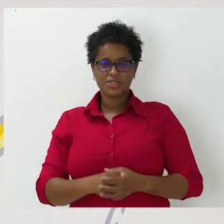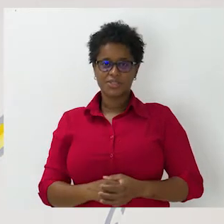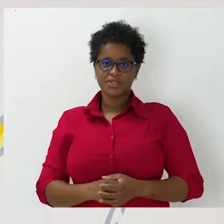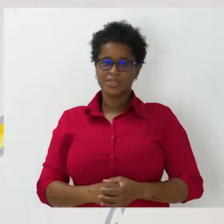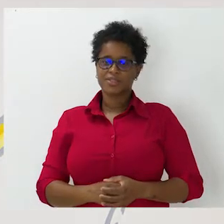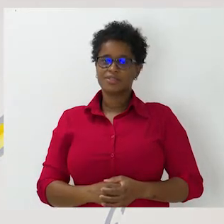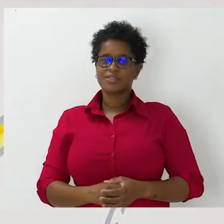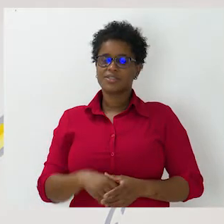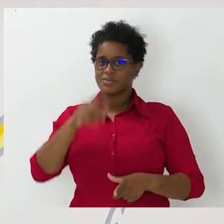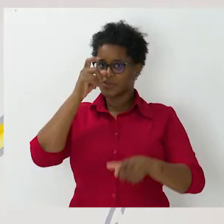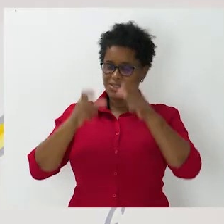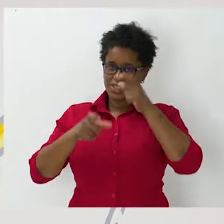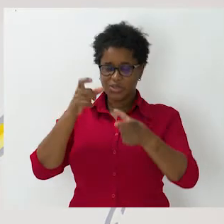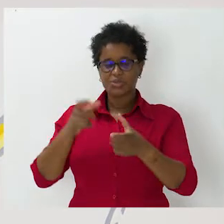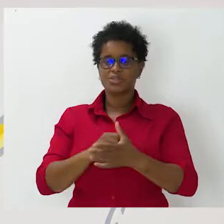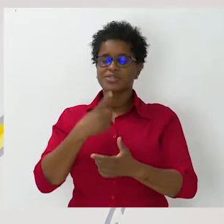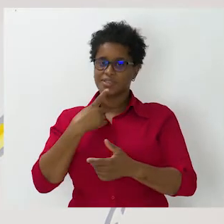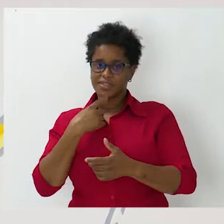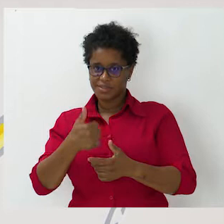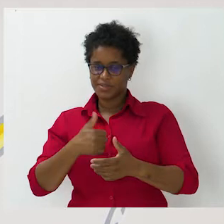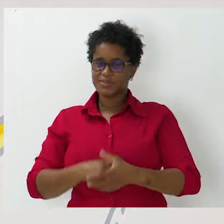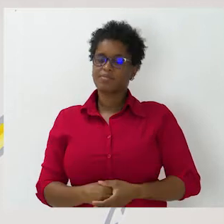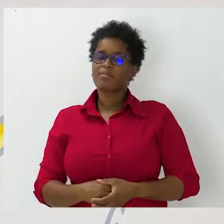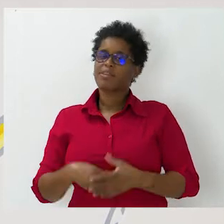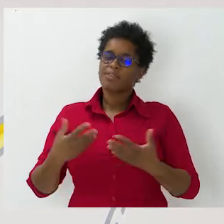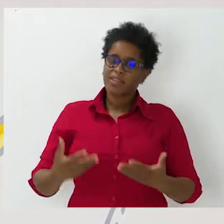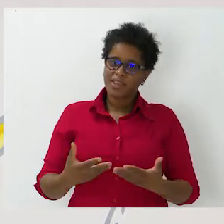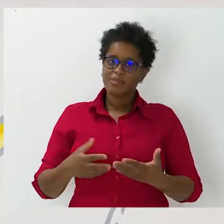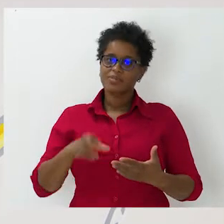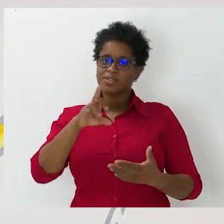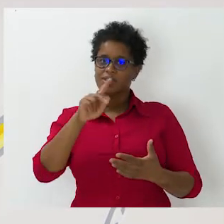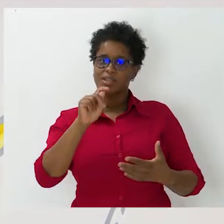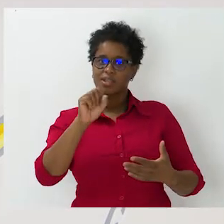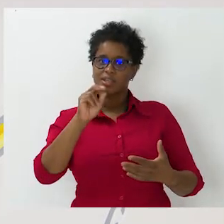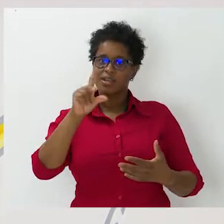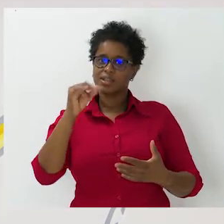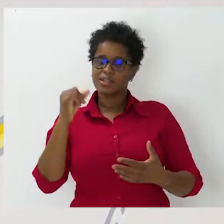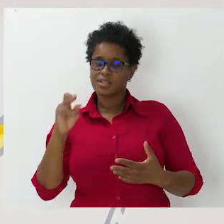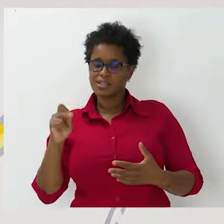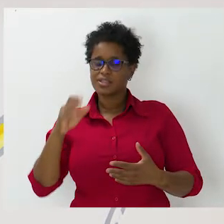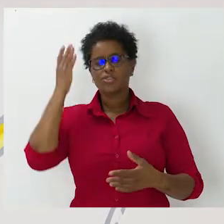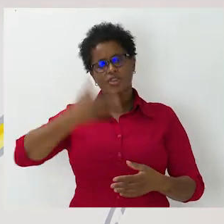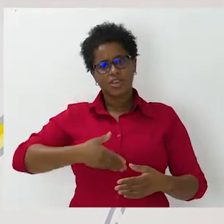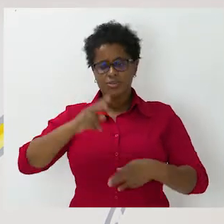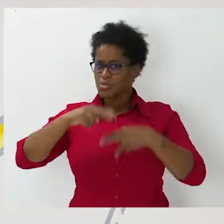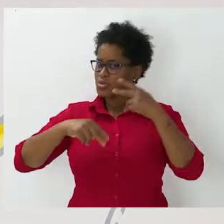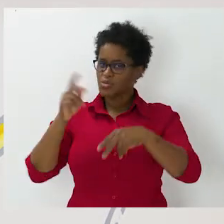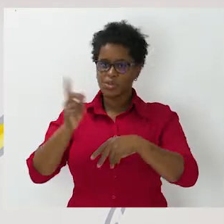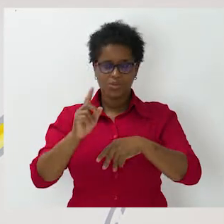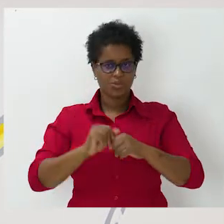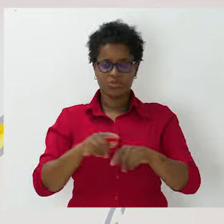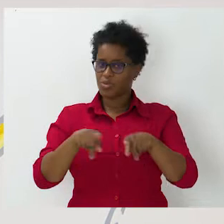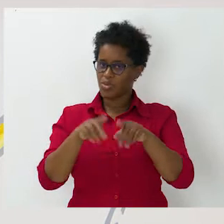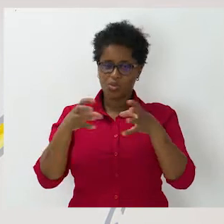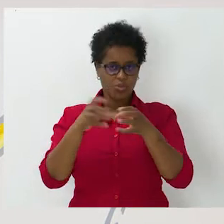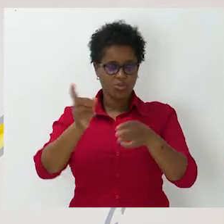de cidadãos, ok? Em termos de regalias e direitos, não constitui o mesmo